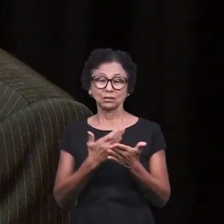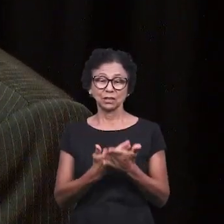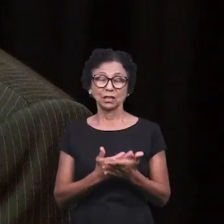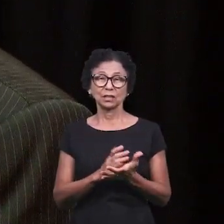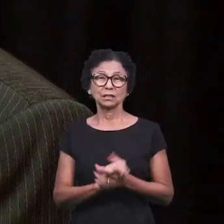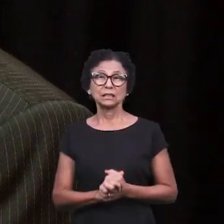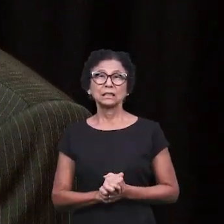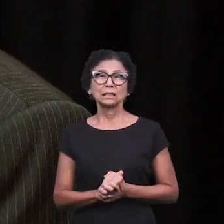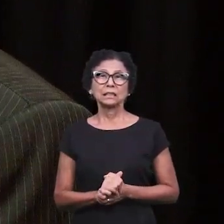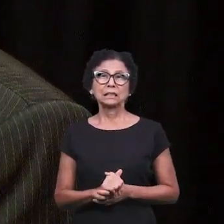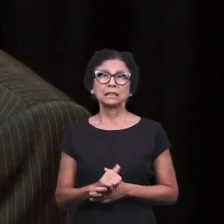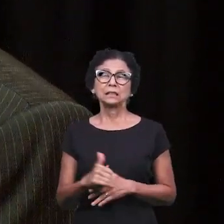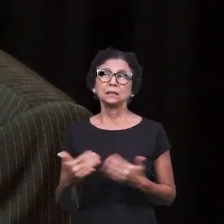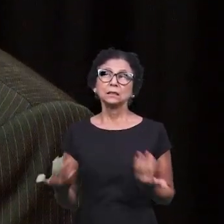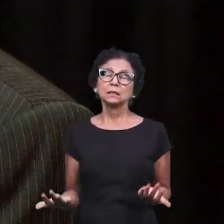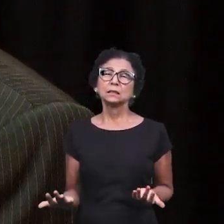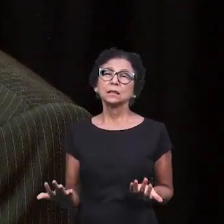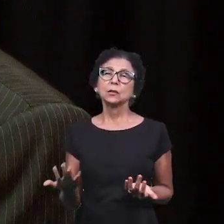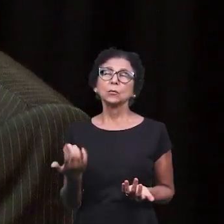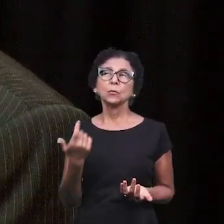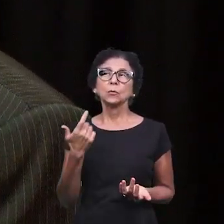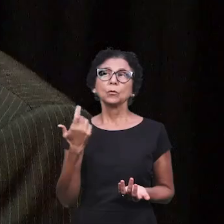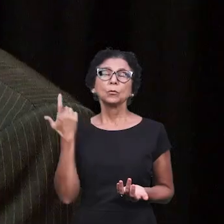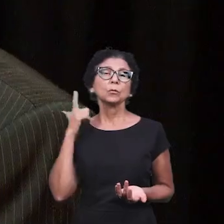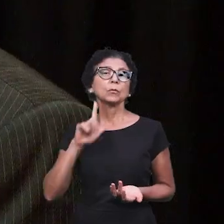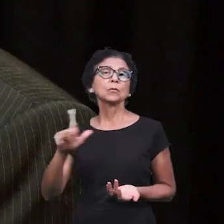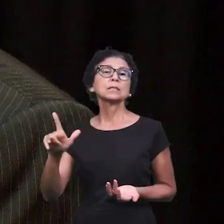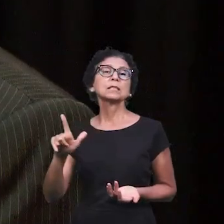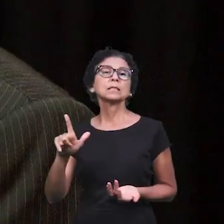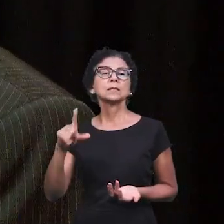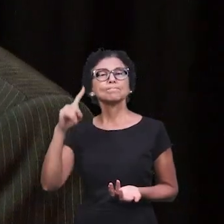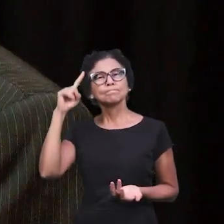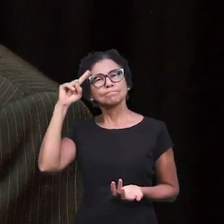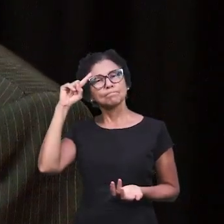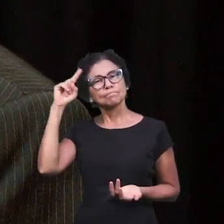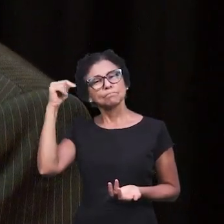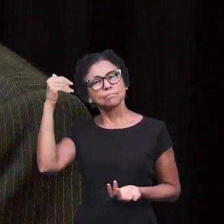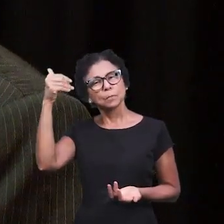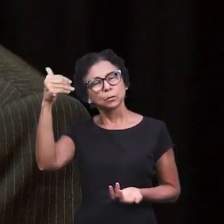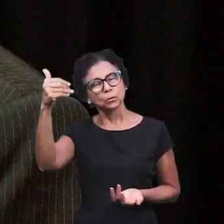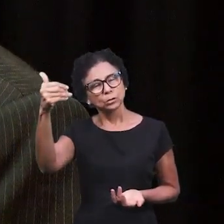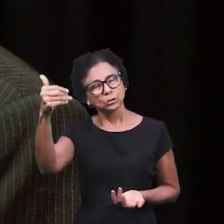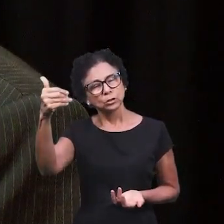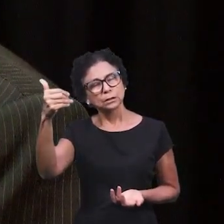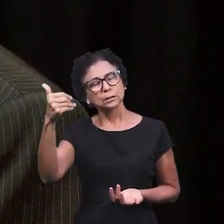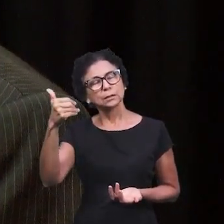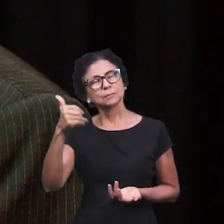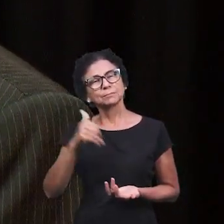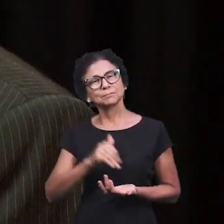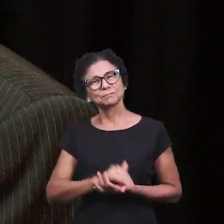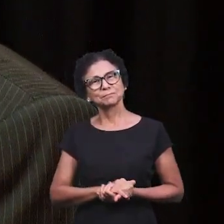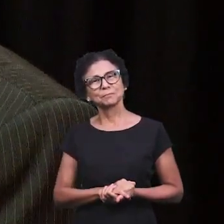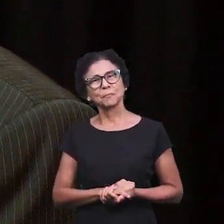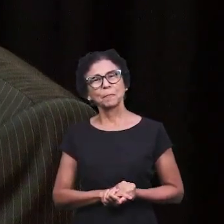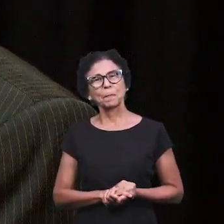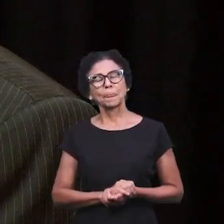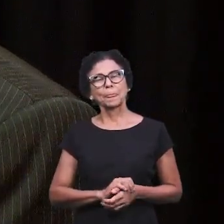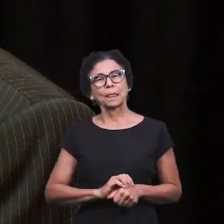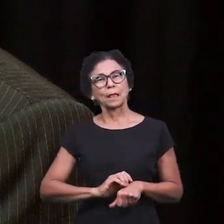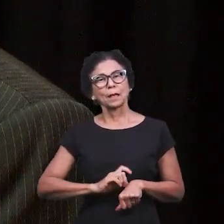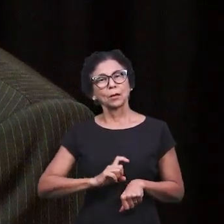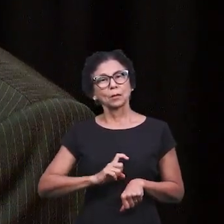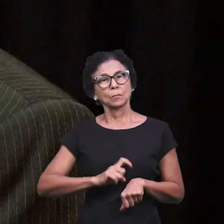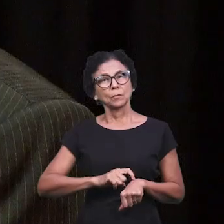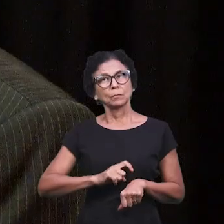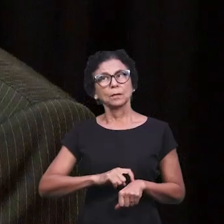adquirido, treinado, testado, eu consegui uma rotina, manter aquela rotina ali, e